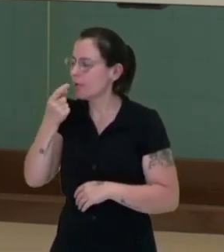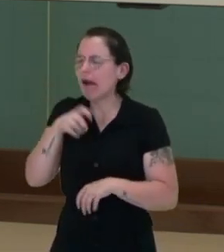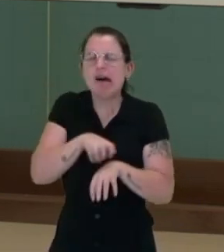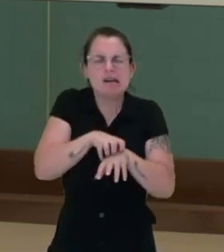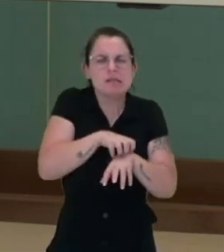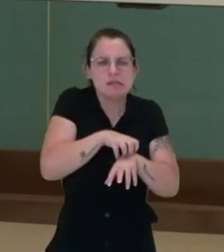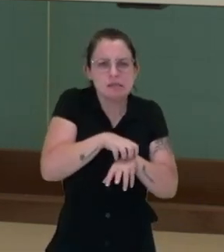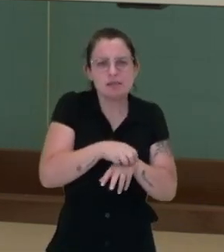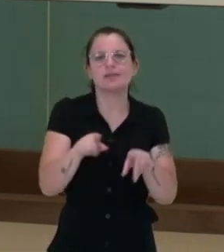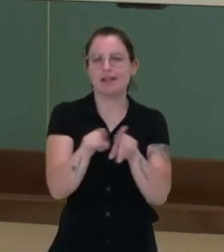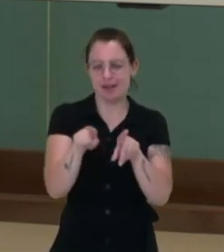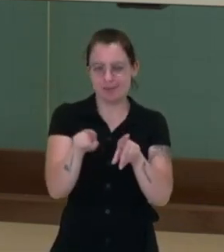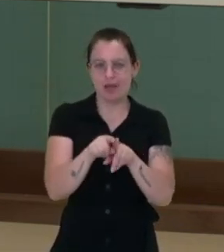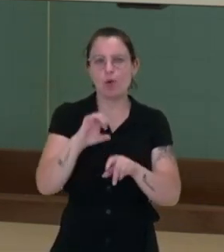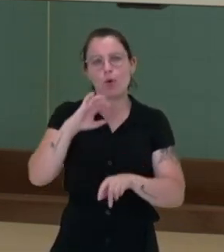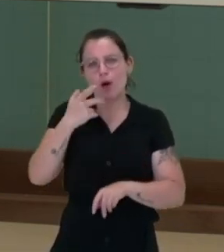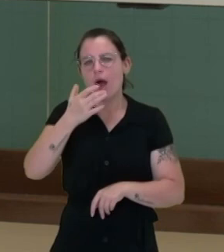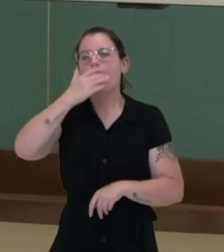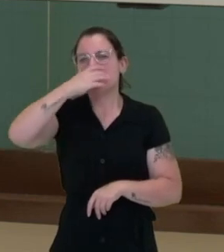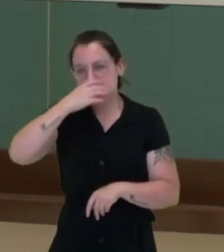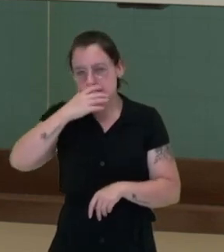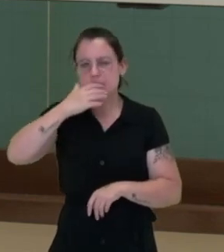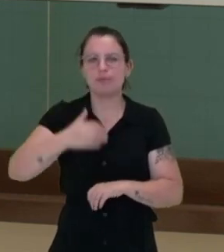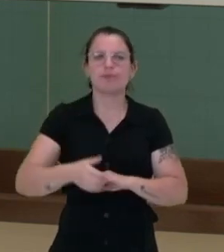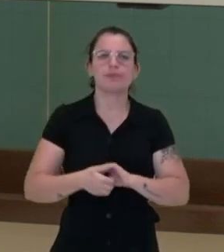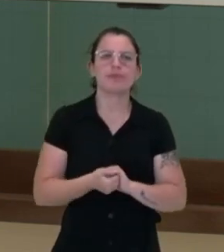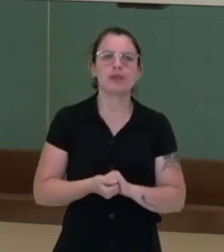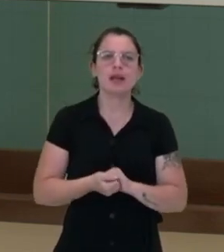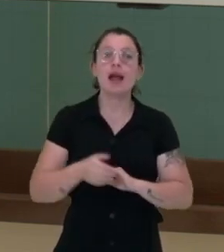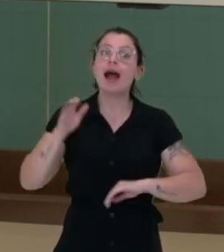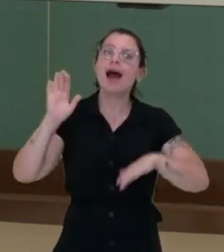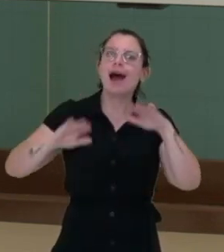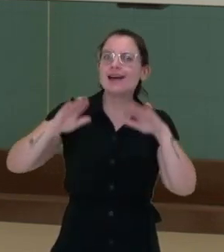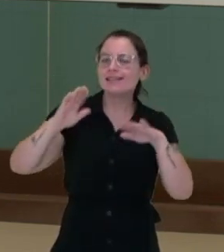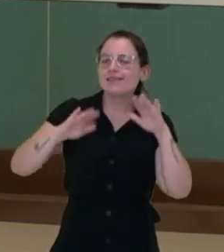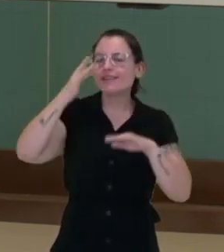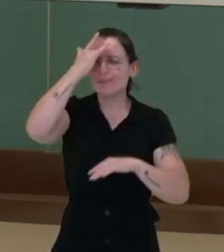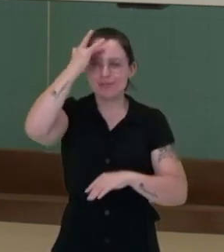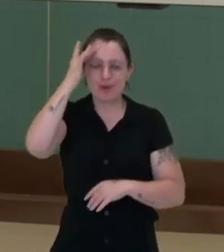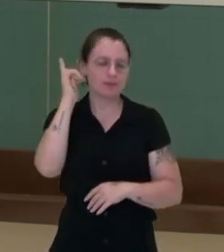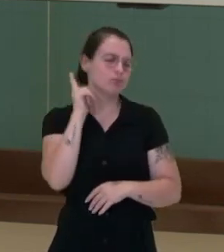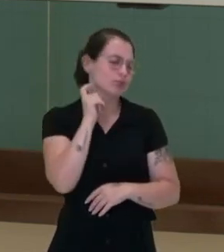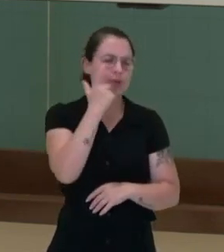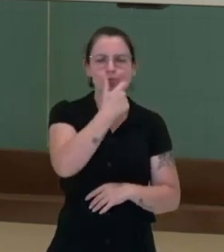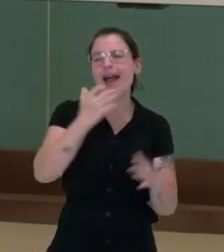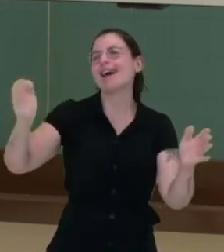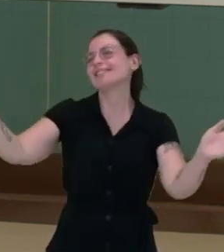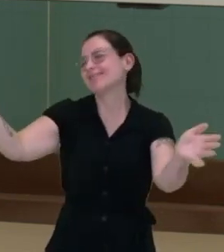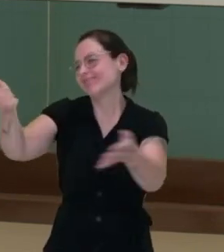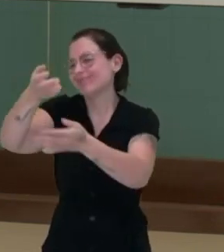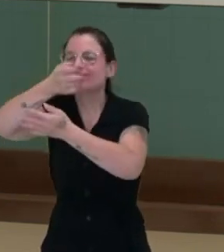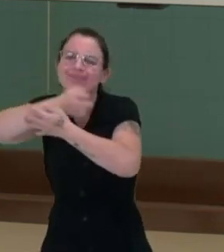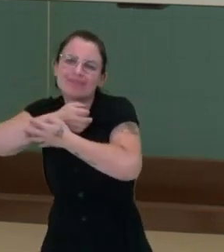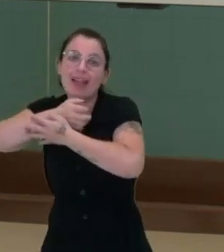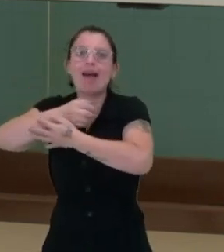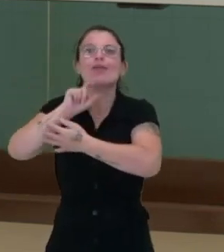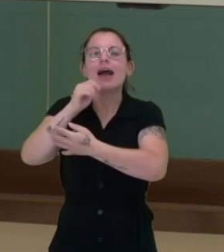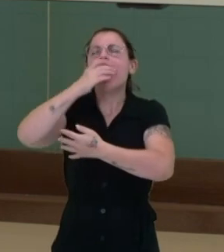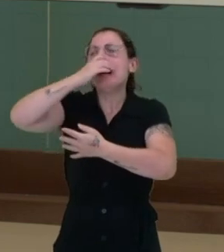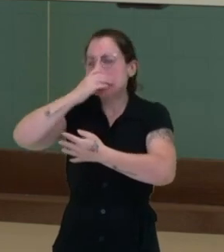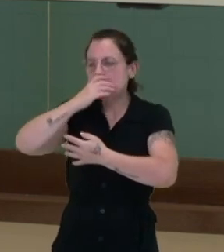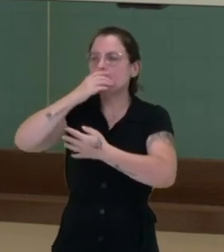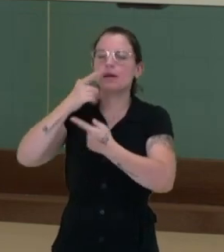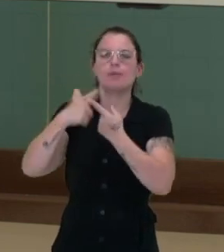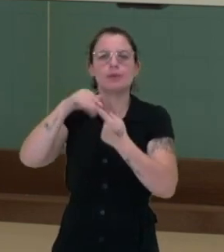pessoa passou um perfume e veio te abraçar e você começa a espirrar. A mesma coisa para o